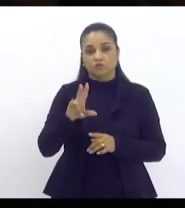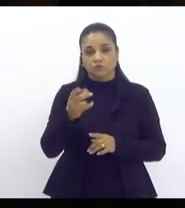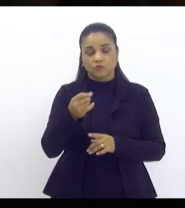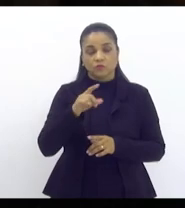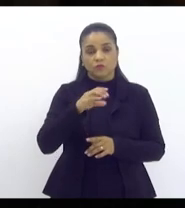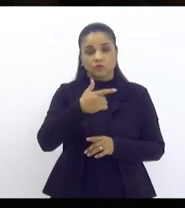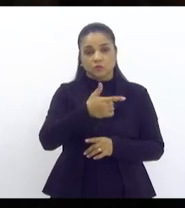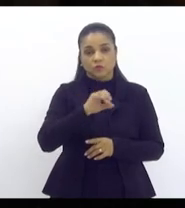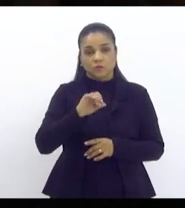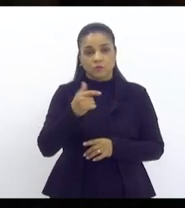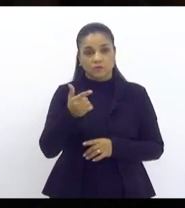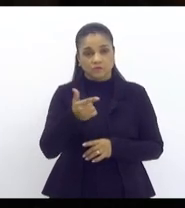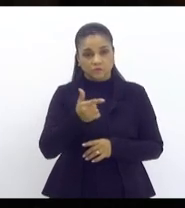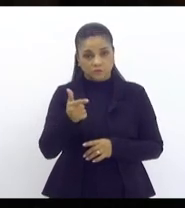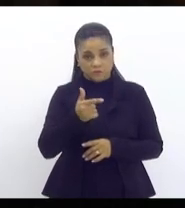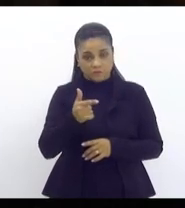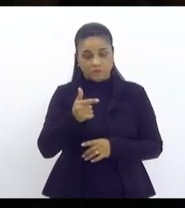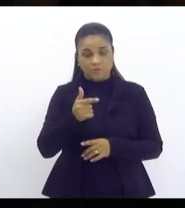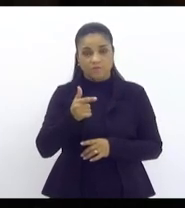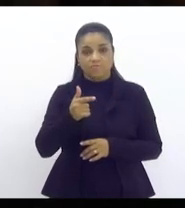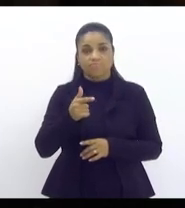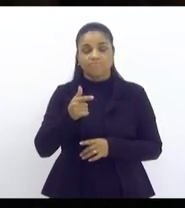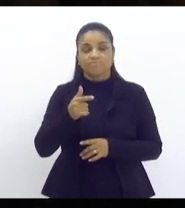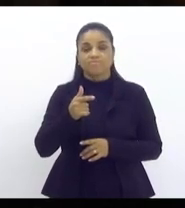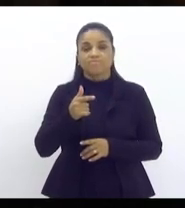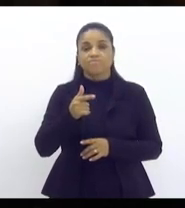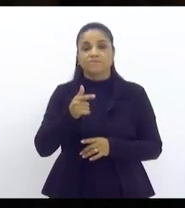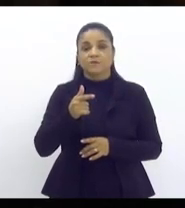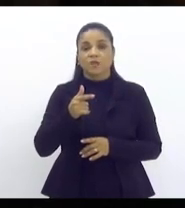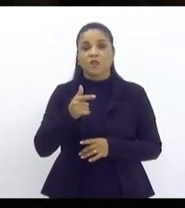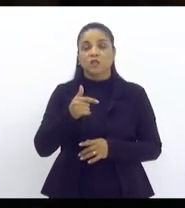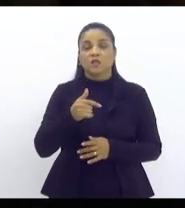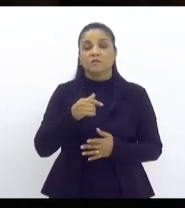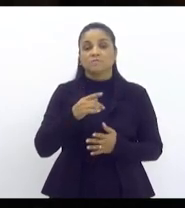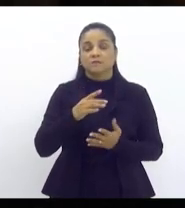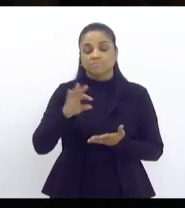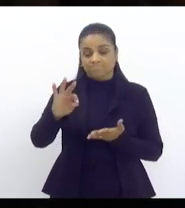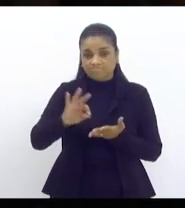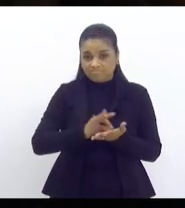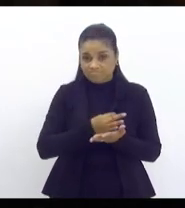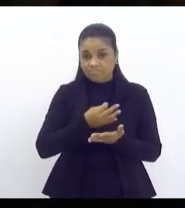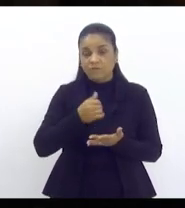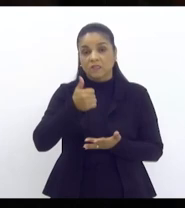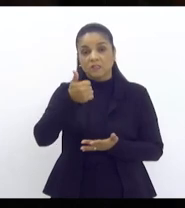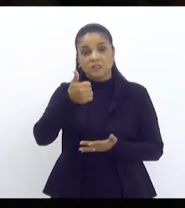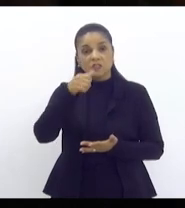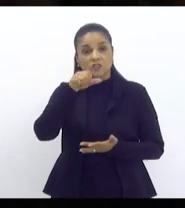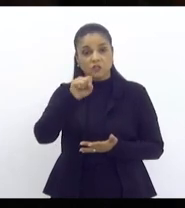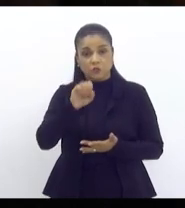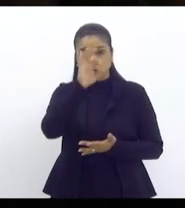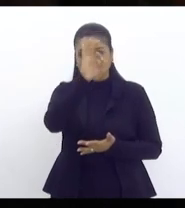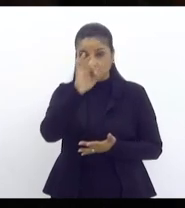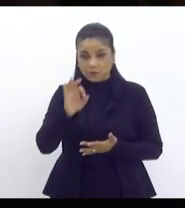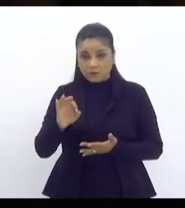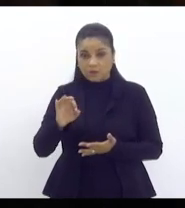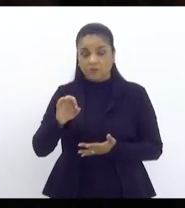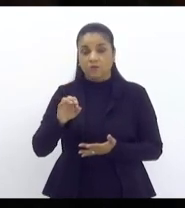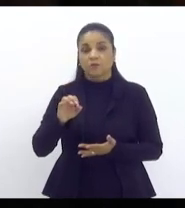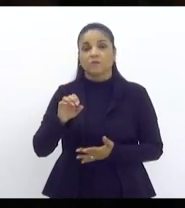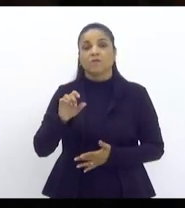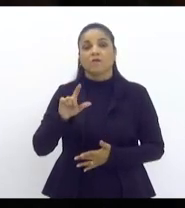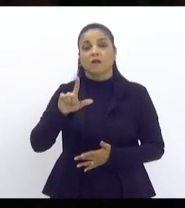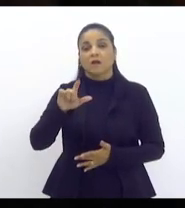de 2022, que fixou em 18% a alíquota máxima